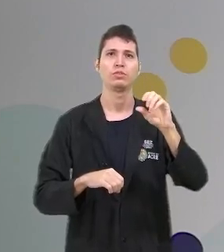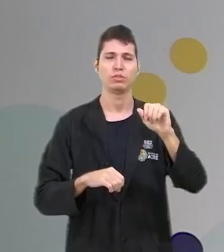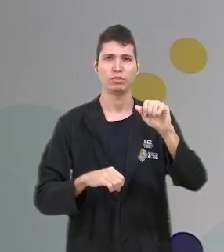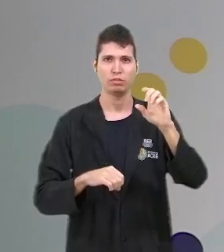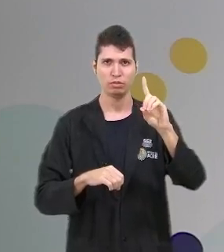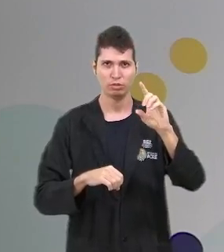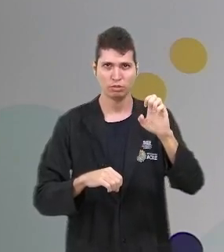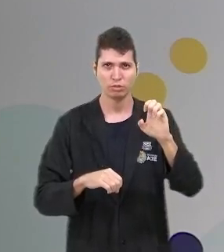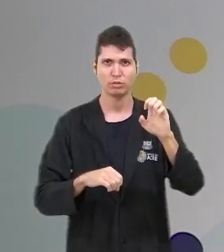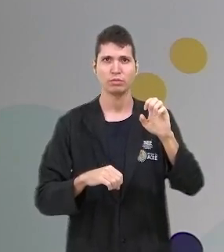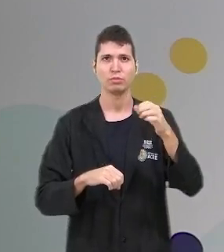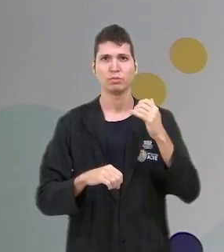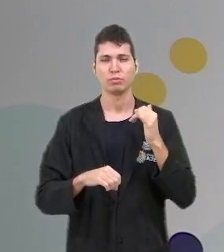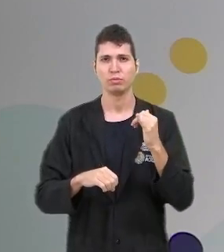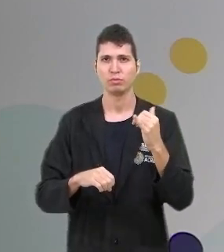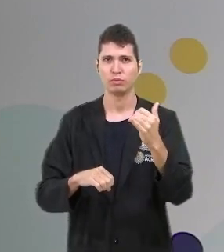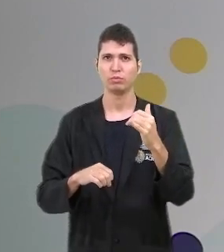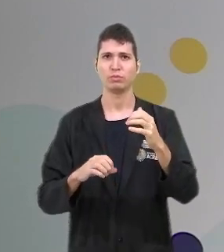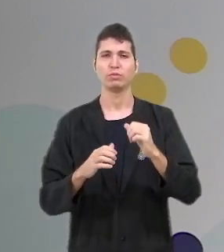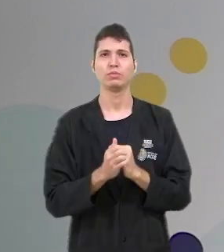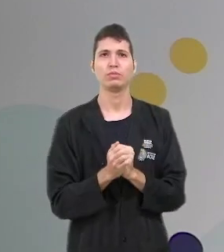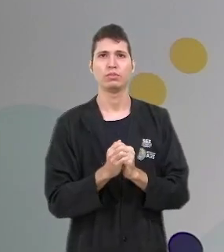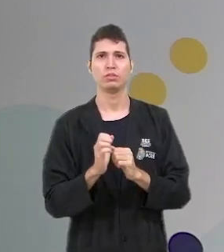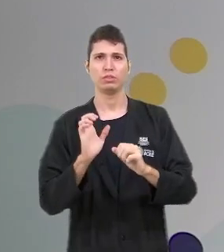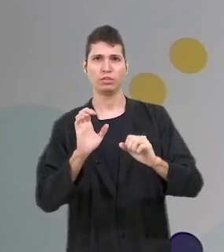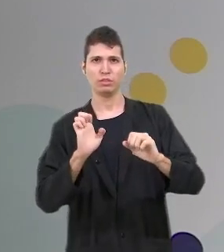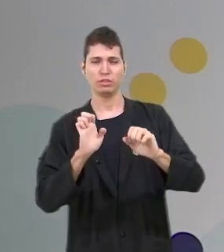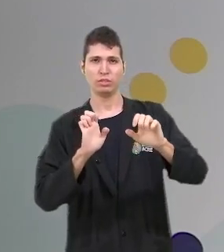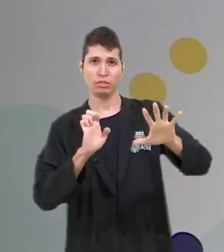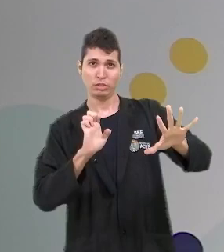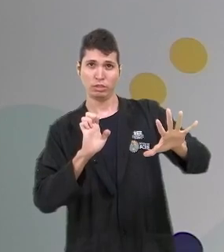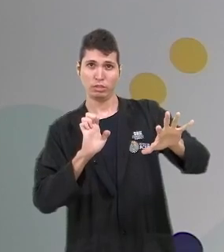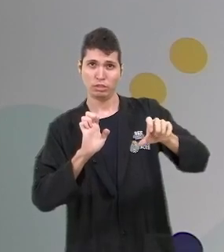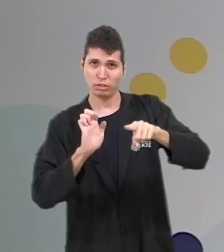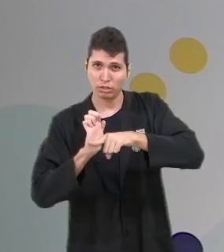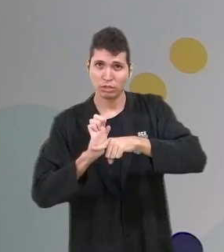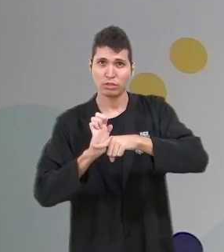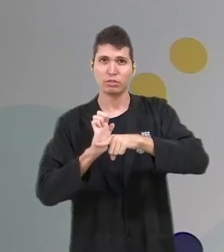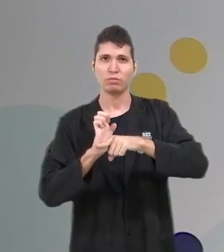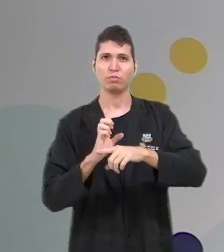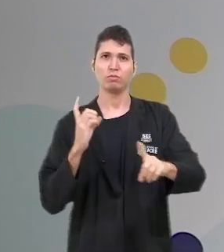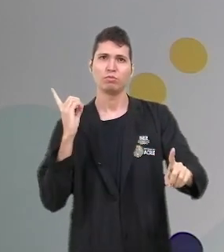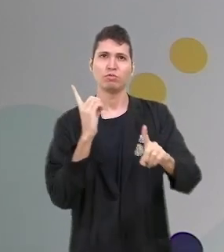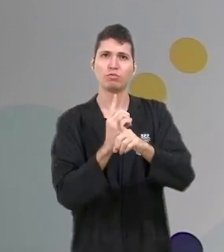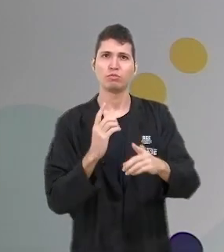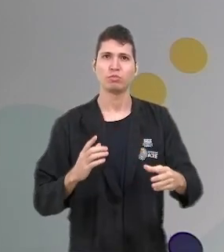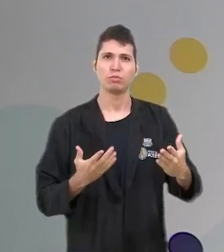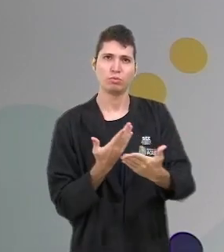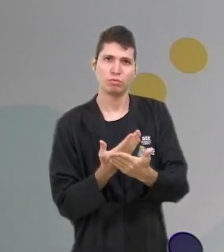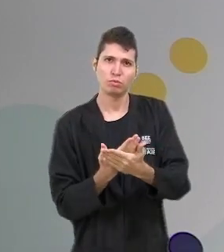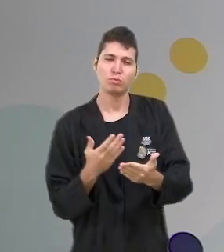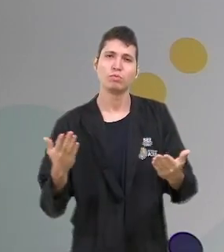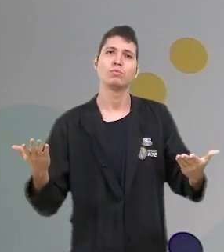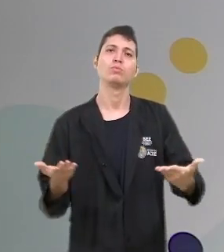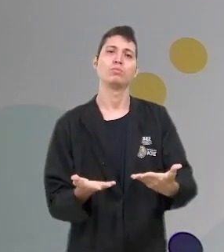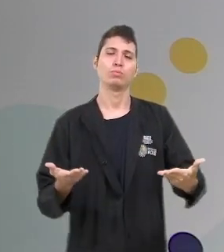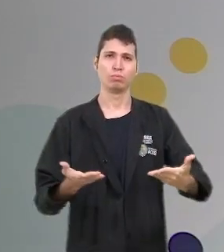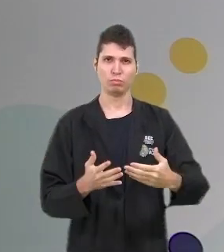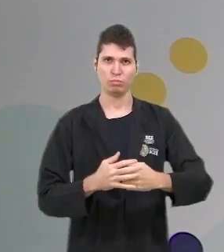eletronegatividade. Essas são algumas características que nós vamos identificar na nossa tabela